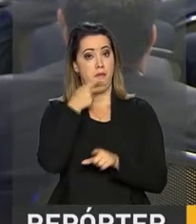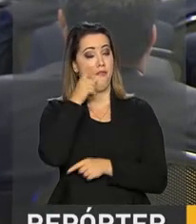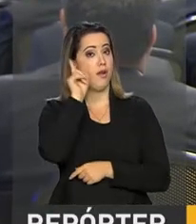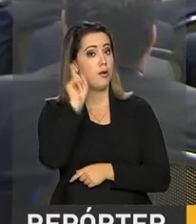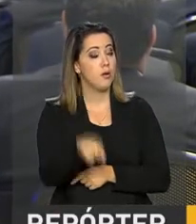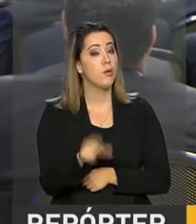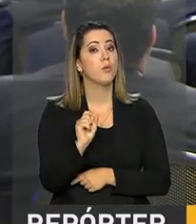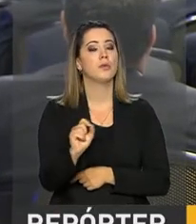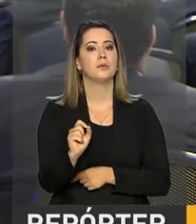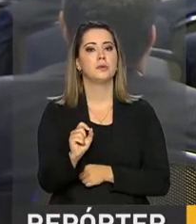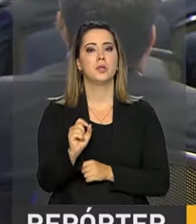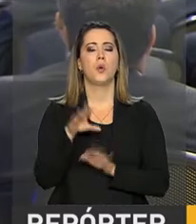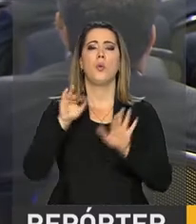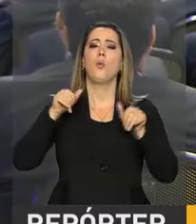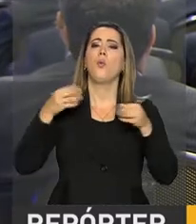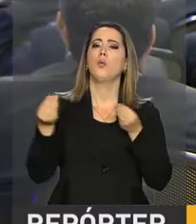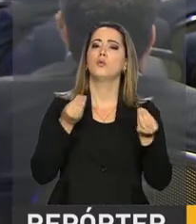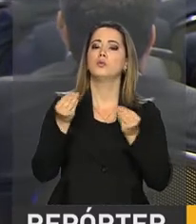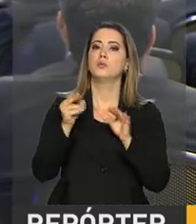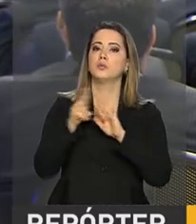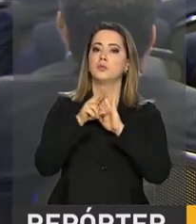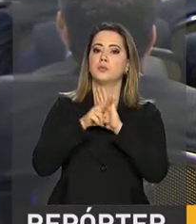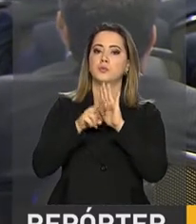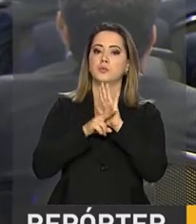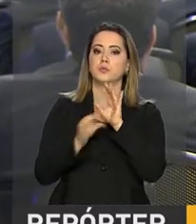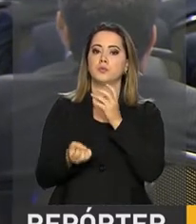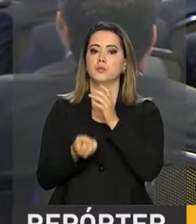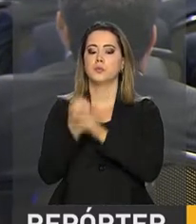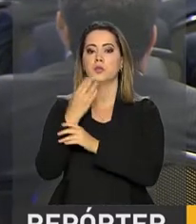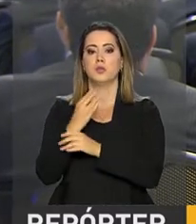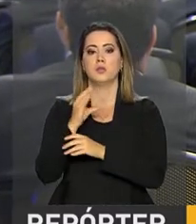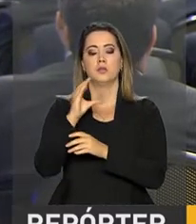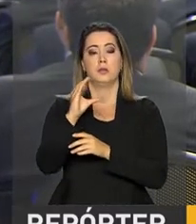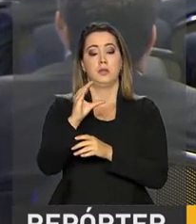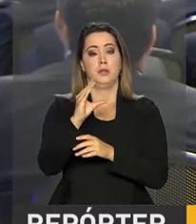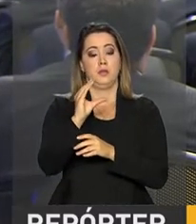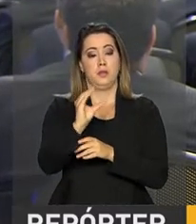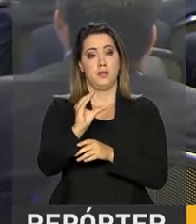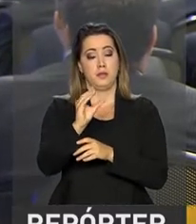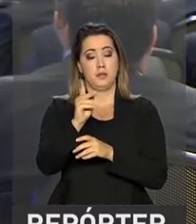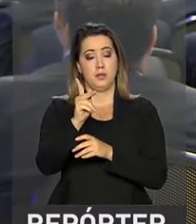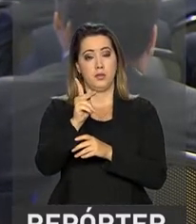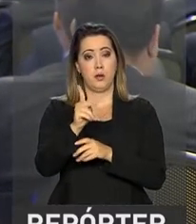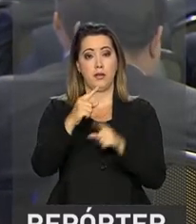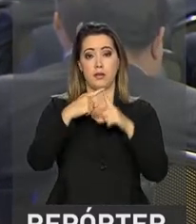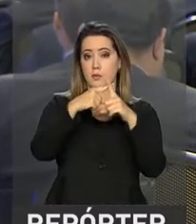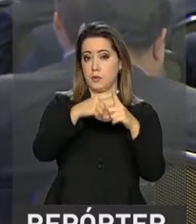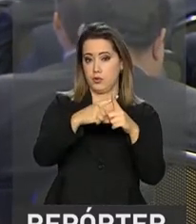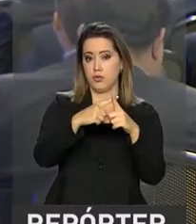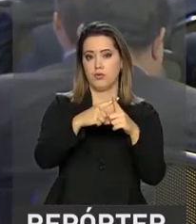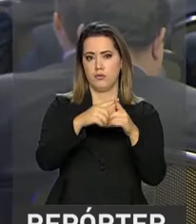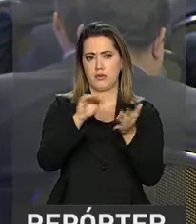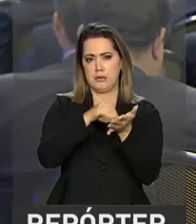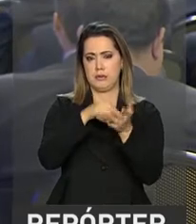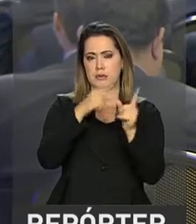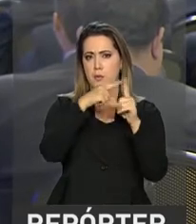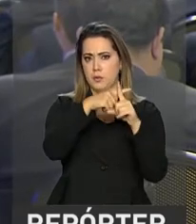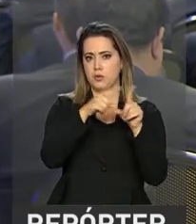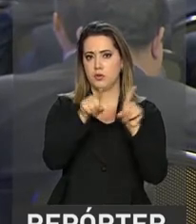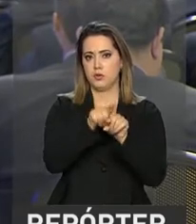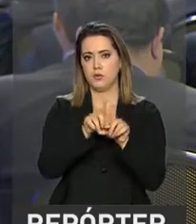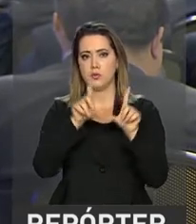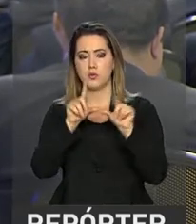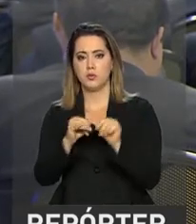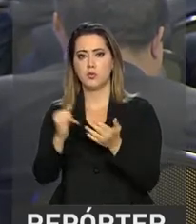para melhorar a produtividade como a criação do cadastro de bons pagadores a redução no tempo para o pagamento de